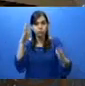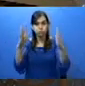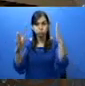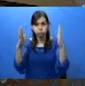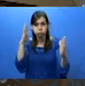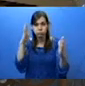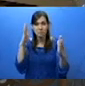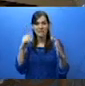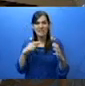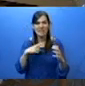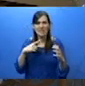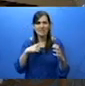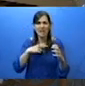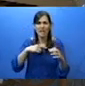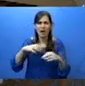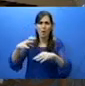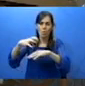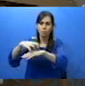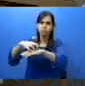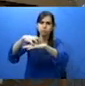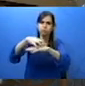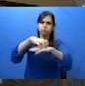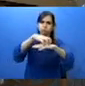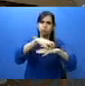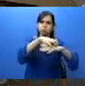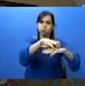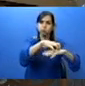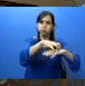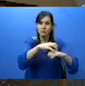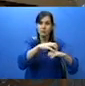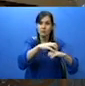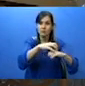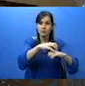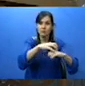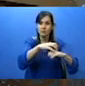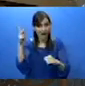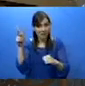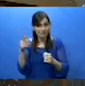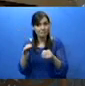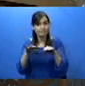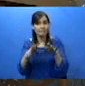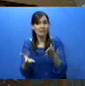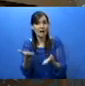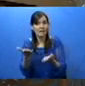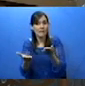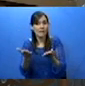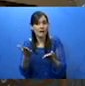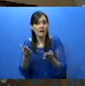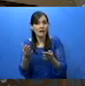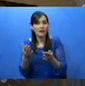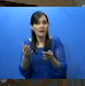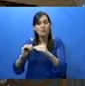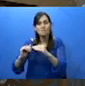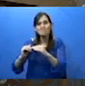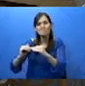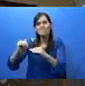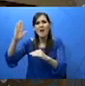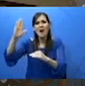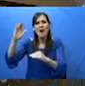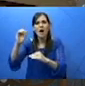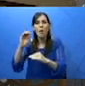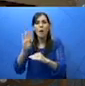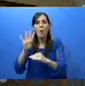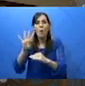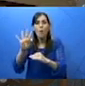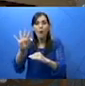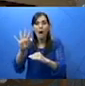grandes cargas. Eles passam pela balança, e sempre lá na balança tem lá, ó, acima de 4 toneladas, aí o caminhão tem